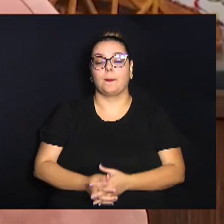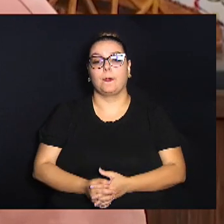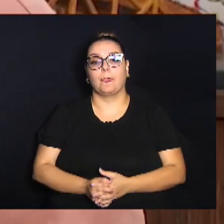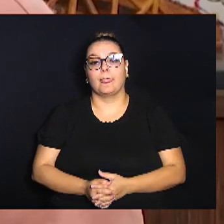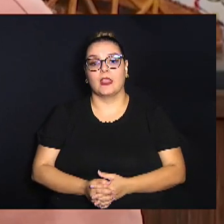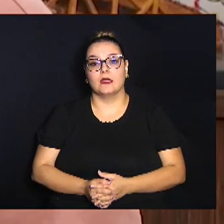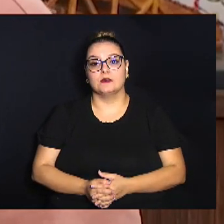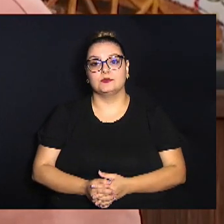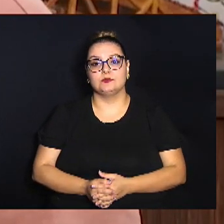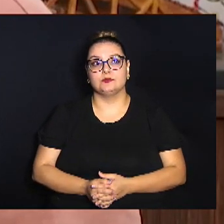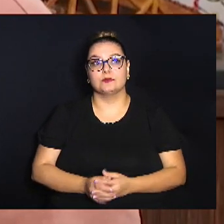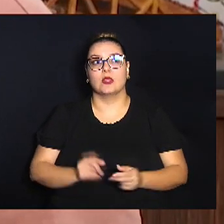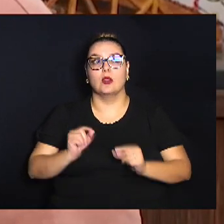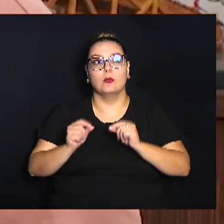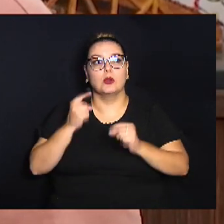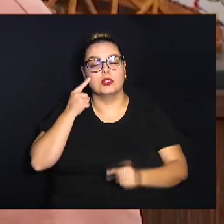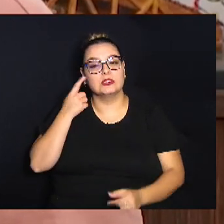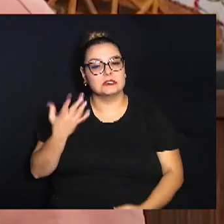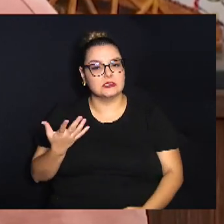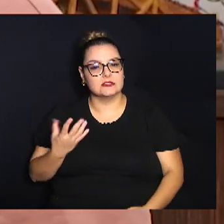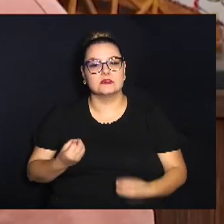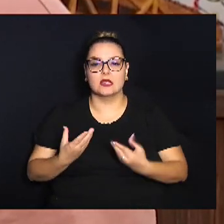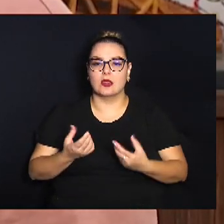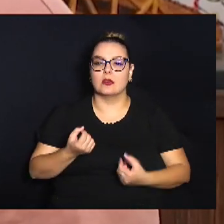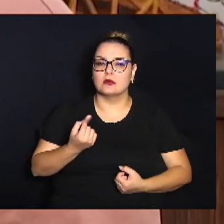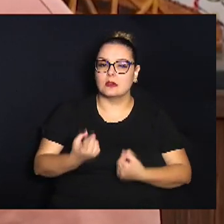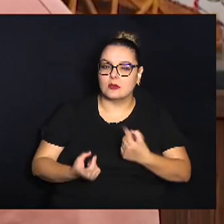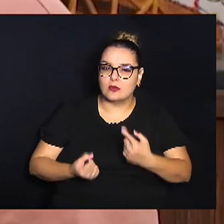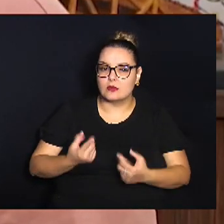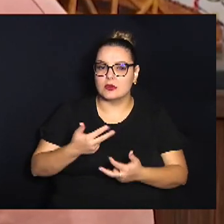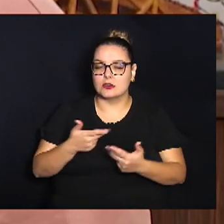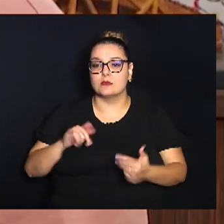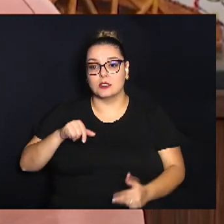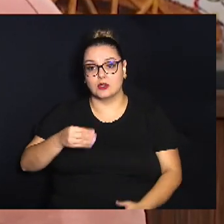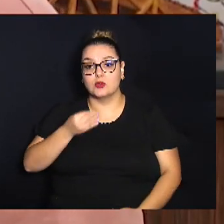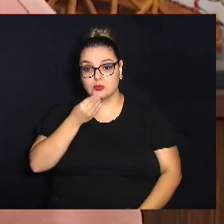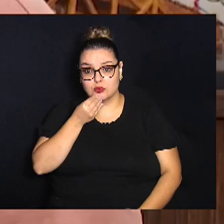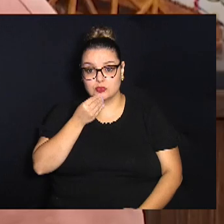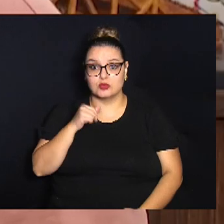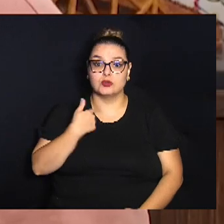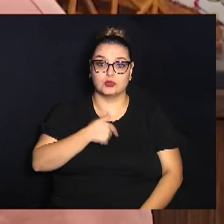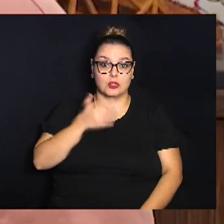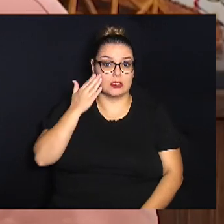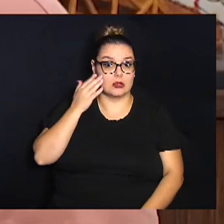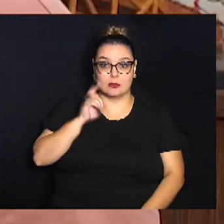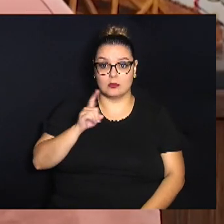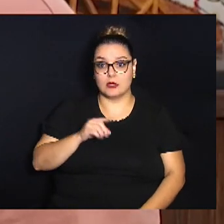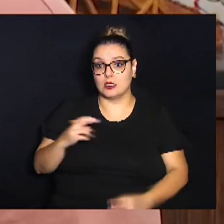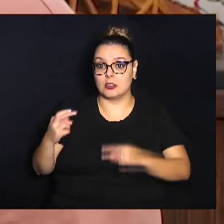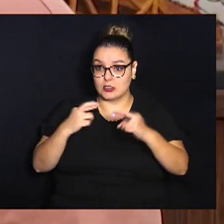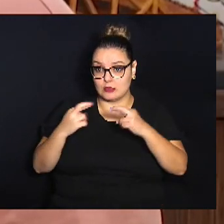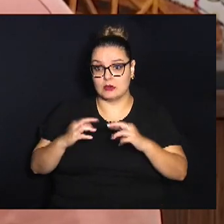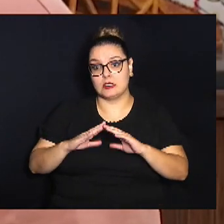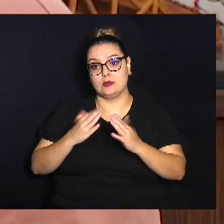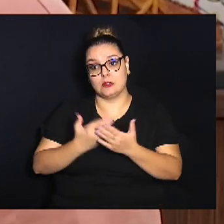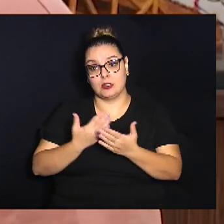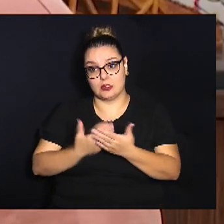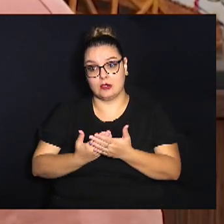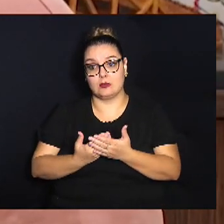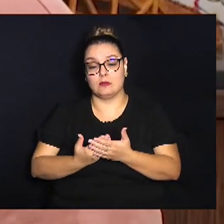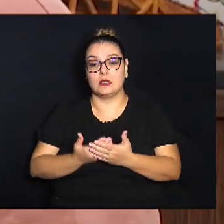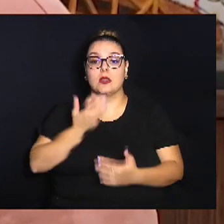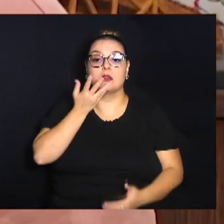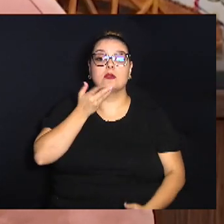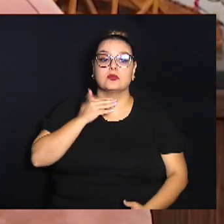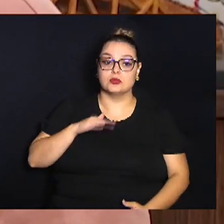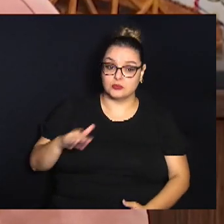Um pouco a ideia é dar uma oportunidade de algumas coisas, inclusive que a gente sabe que não foram vistas na escola, para que as crianças,